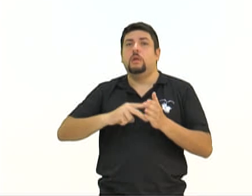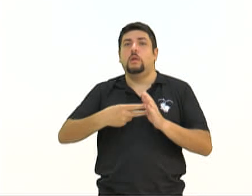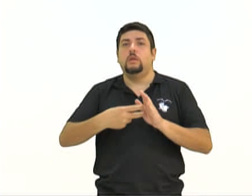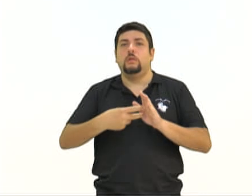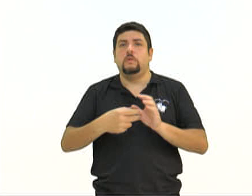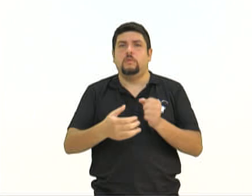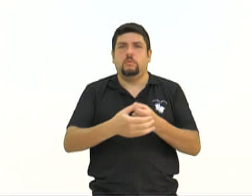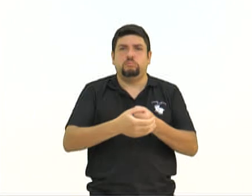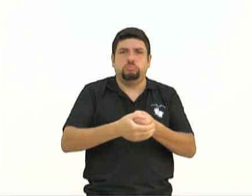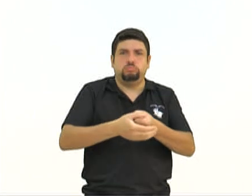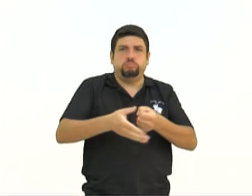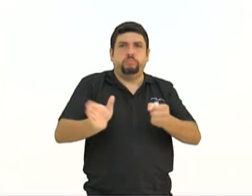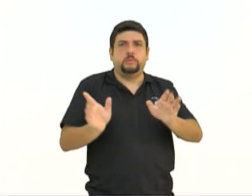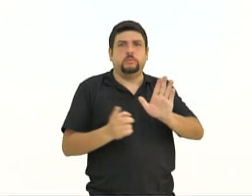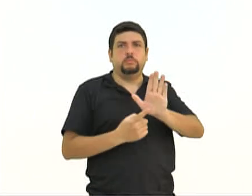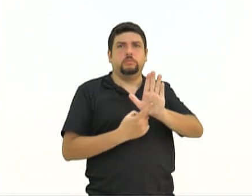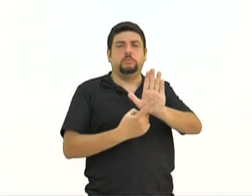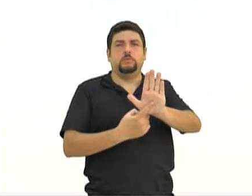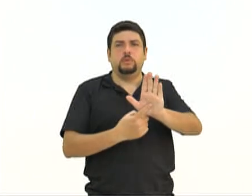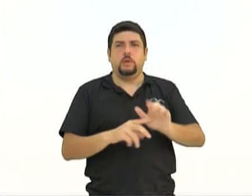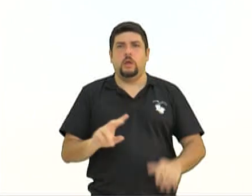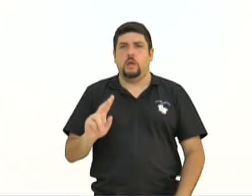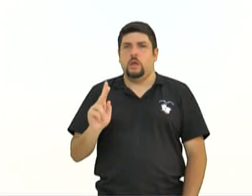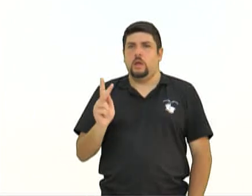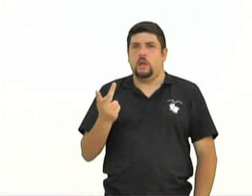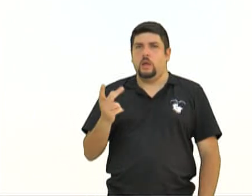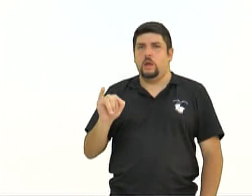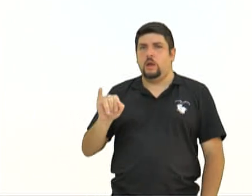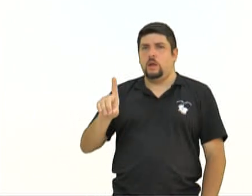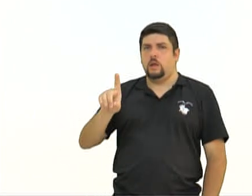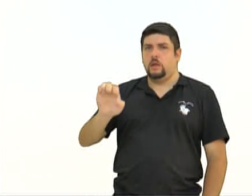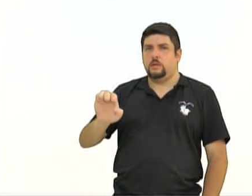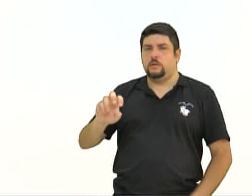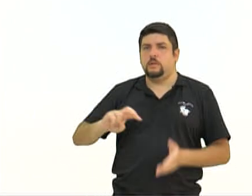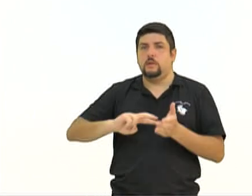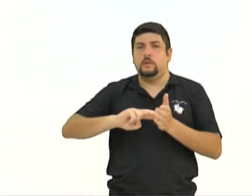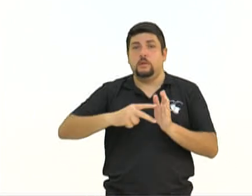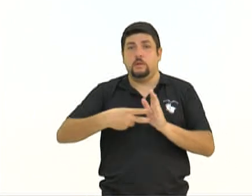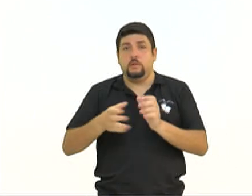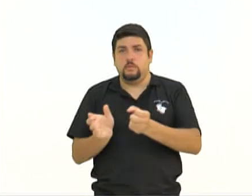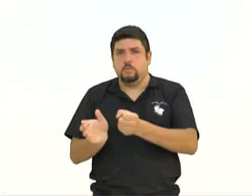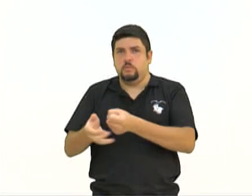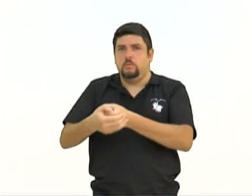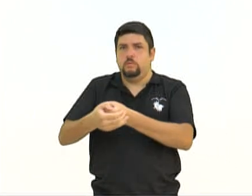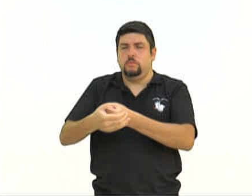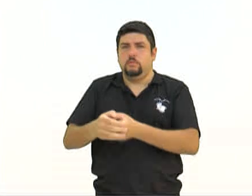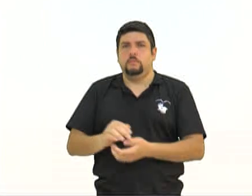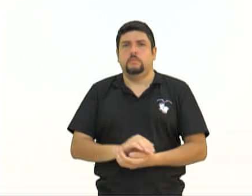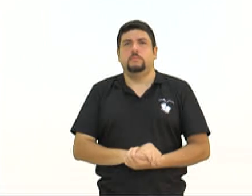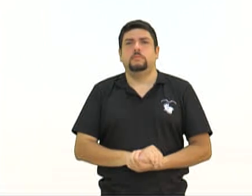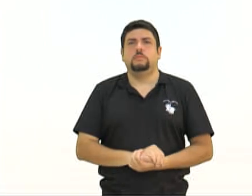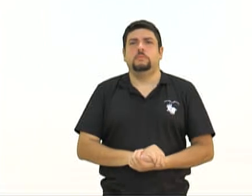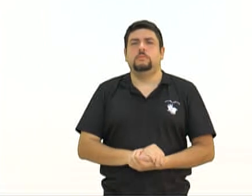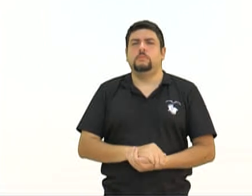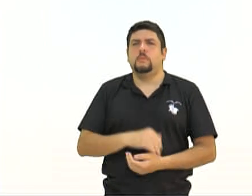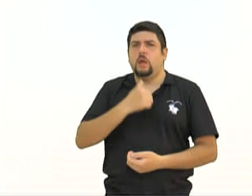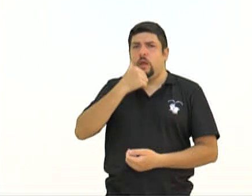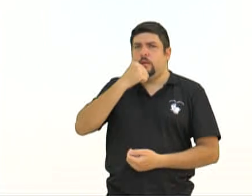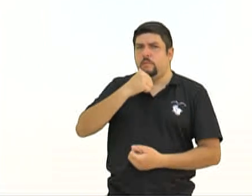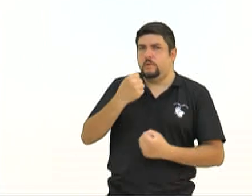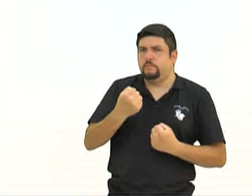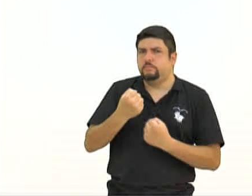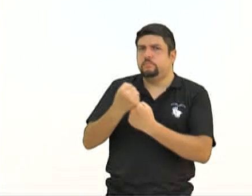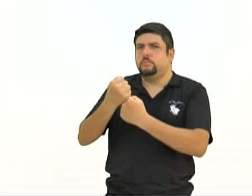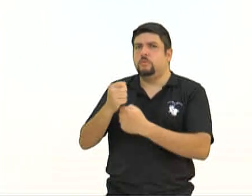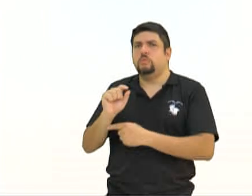Hide significa esconder. E a número 2, o que ela é a favor? What is she in favor of? She is in